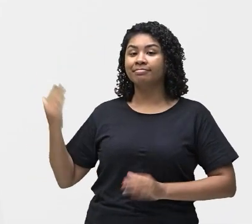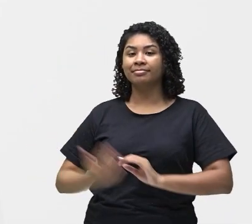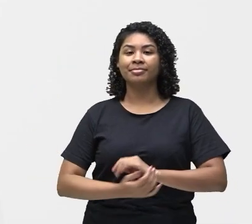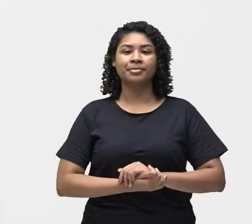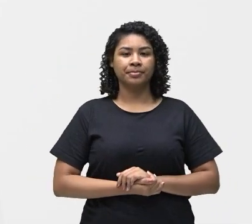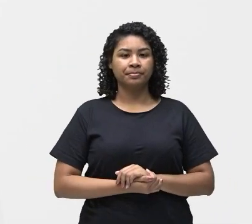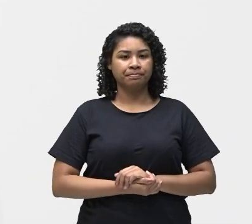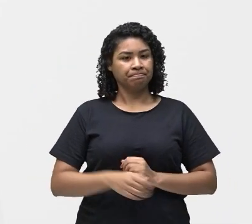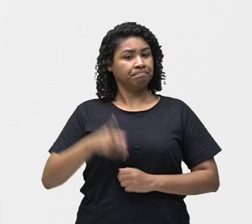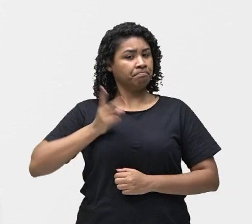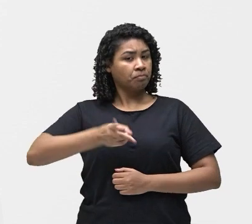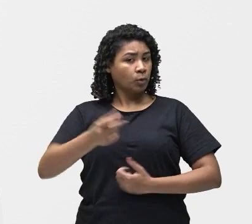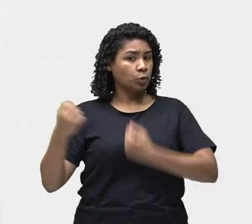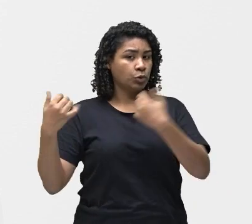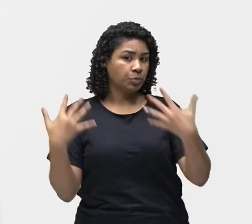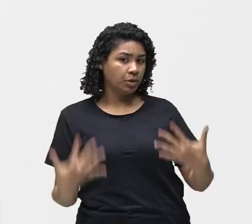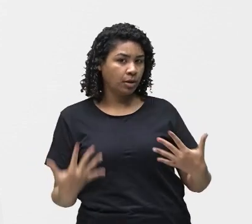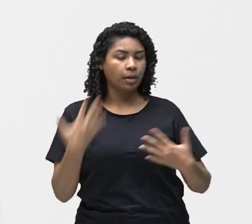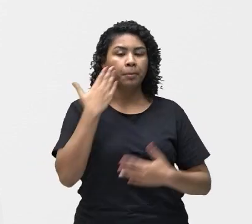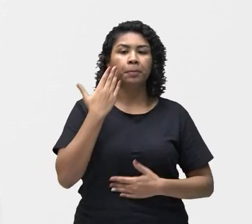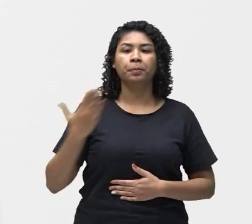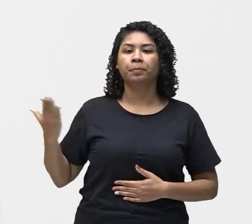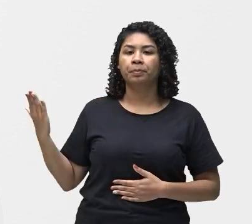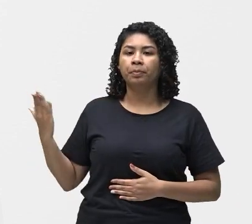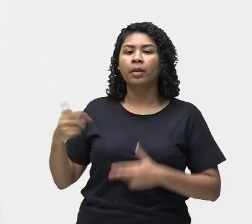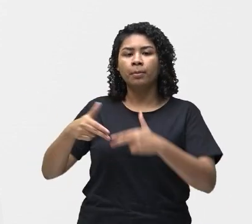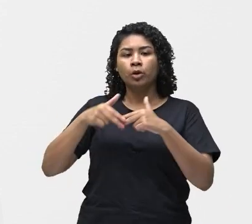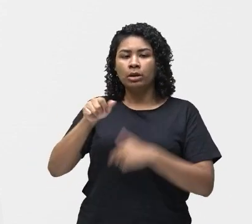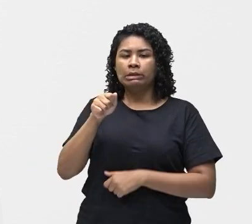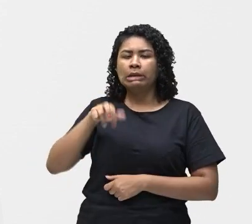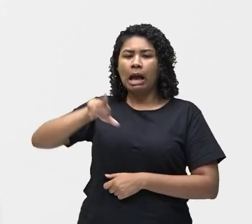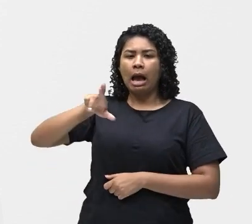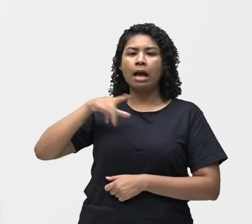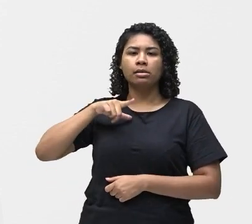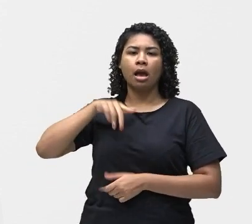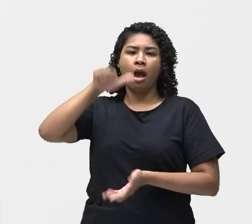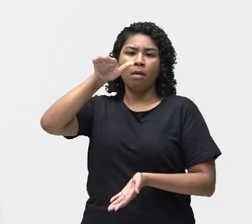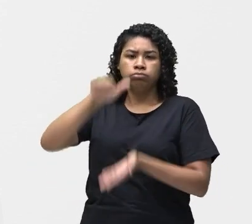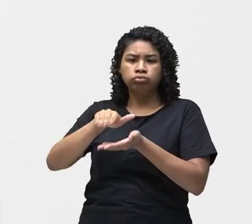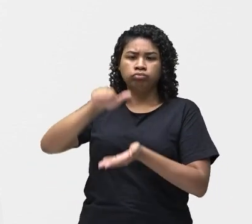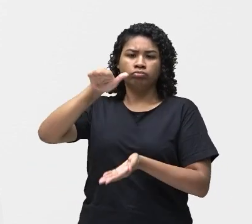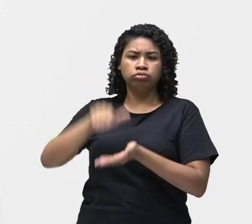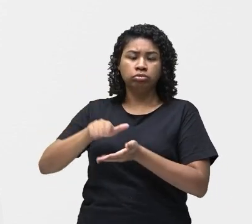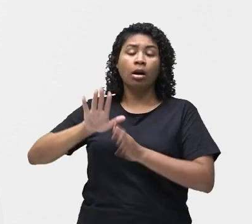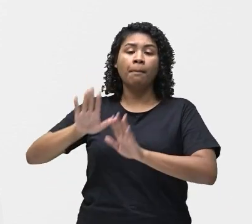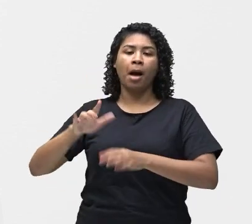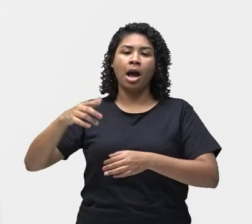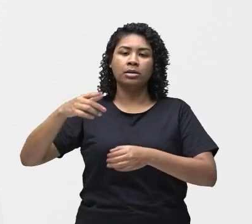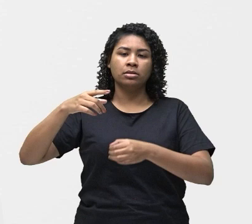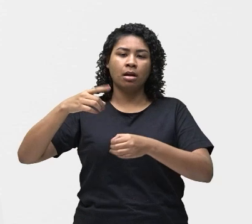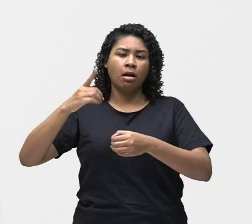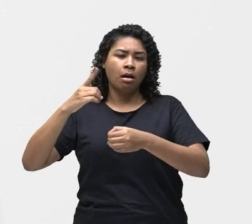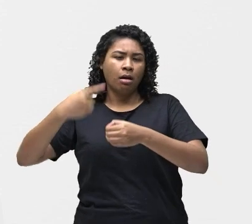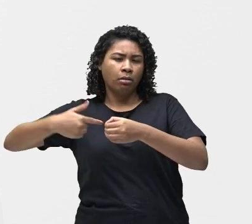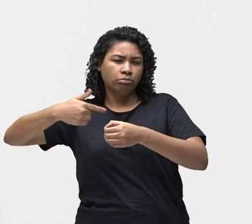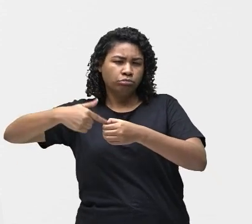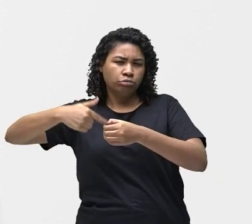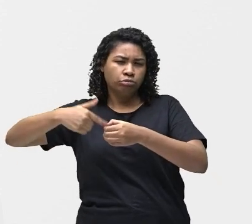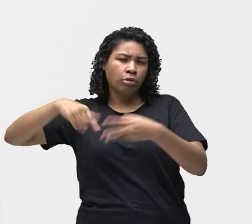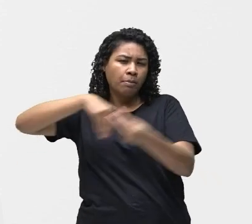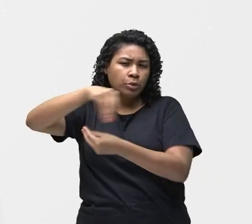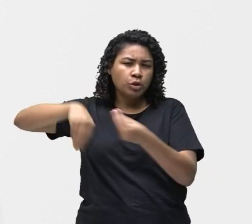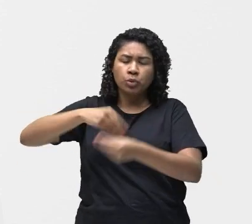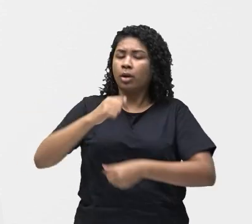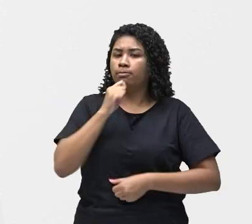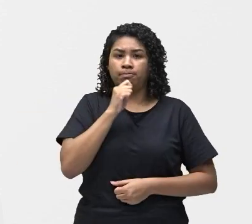vou explicando aqui para vocês né então a é comprimido sem ser misturada ao combustível e quando o